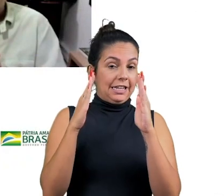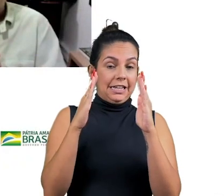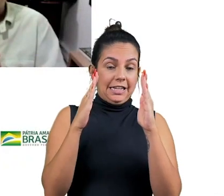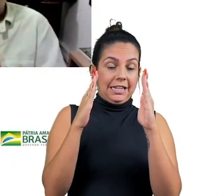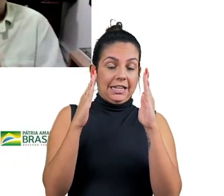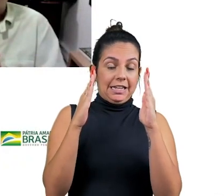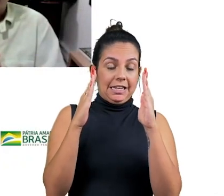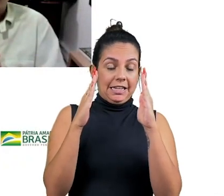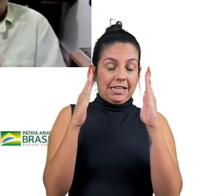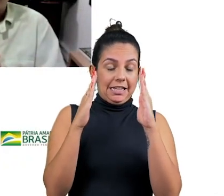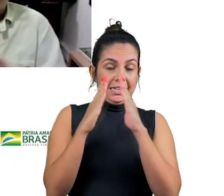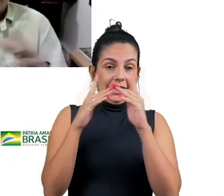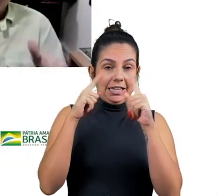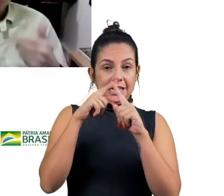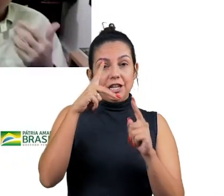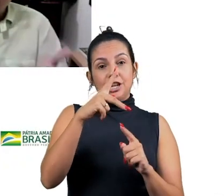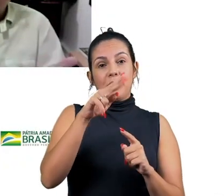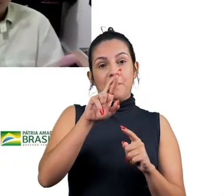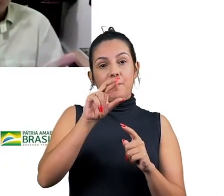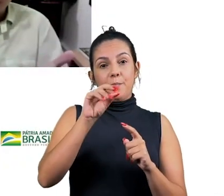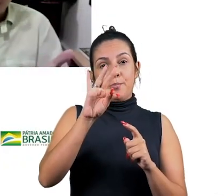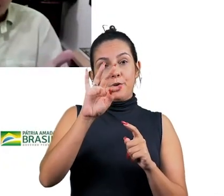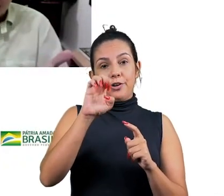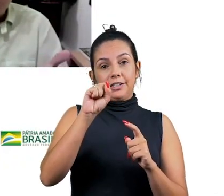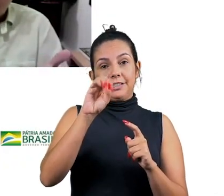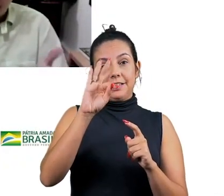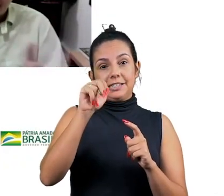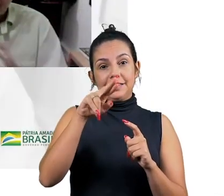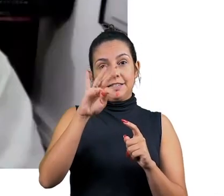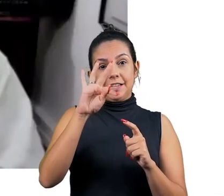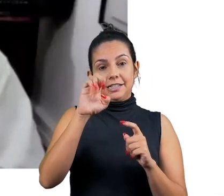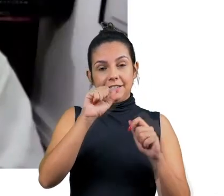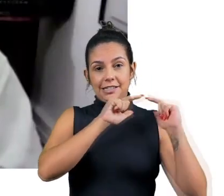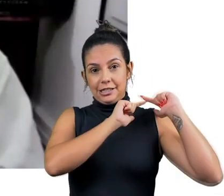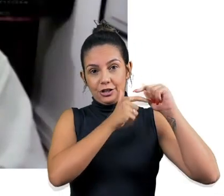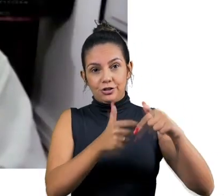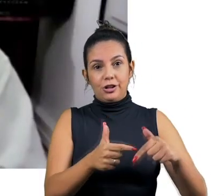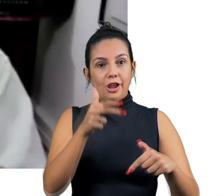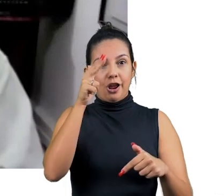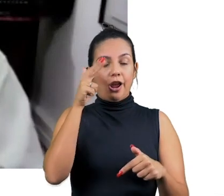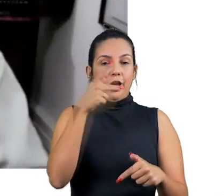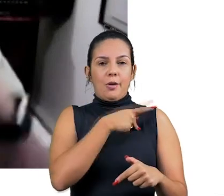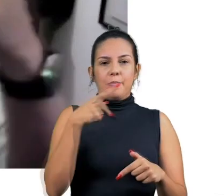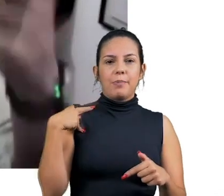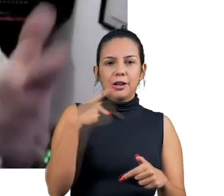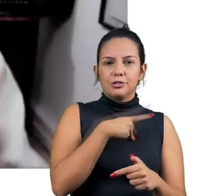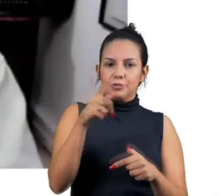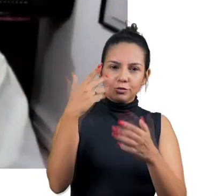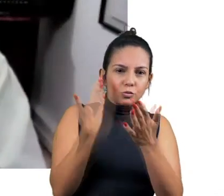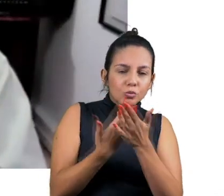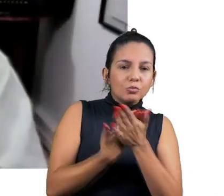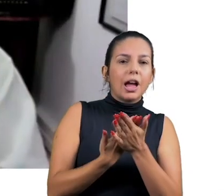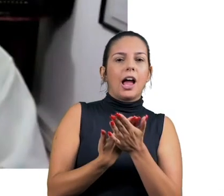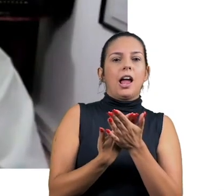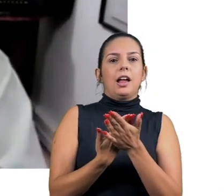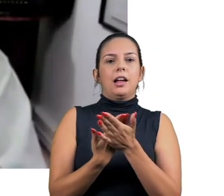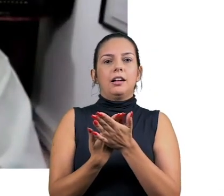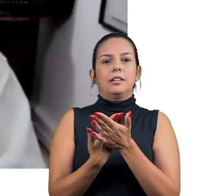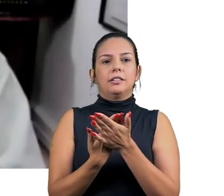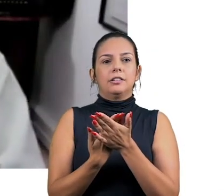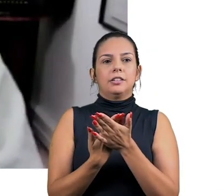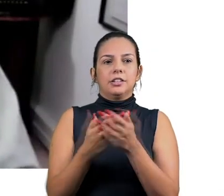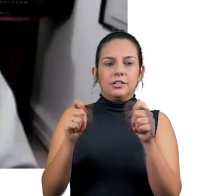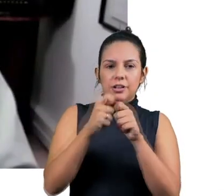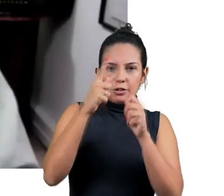protestantes clássicos, tradicionais, cara, o sujeito não vira pastor da noite para o dia, ele tem que estudar, ele vai fazer, né,